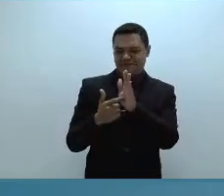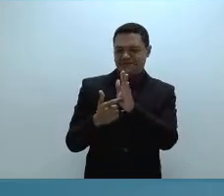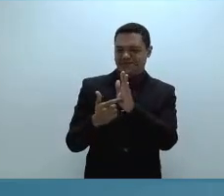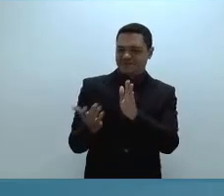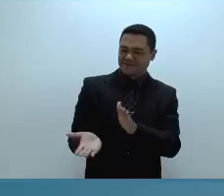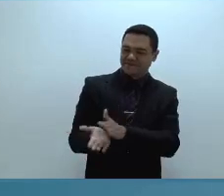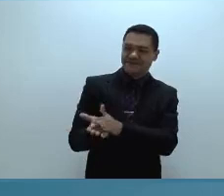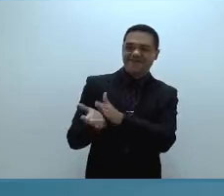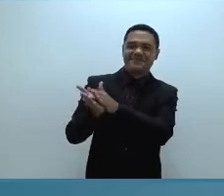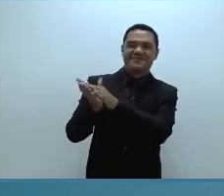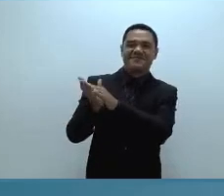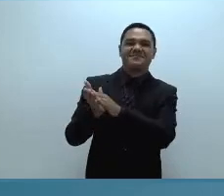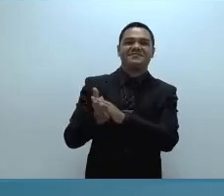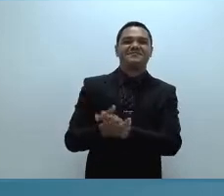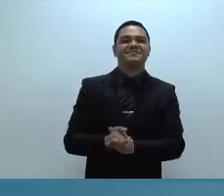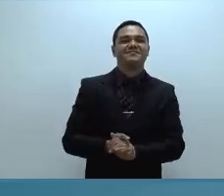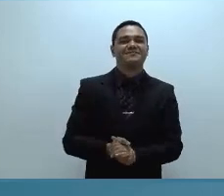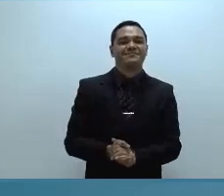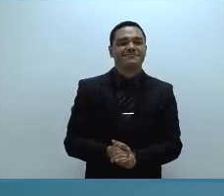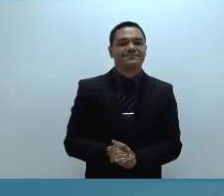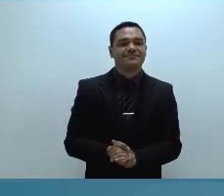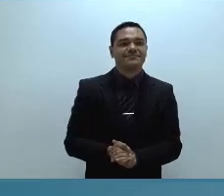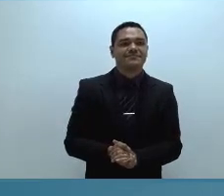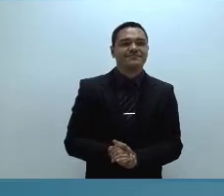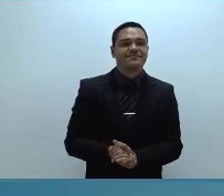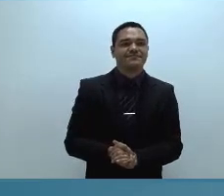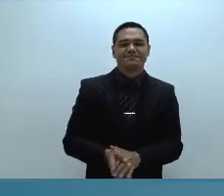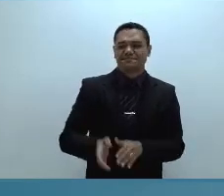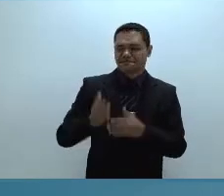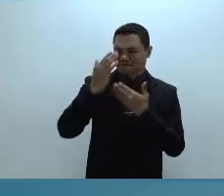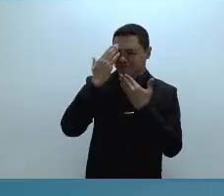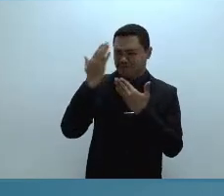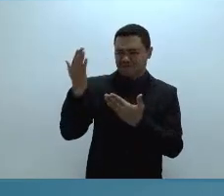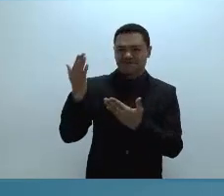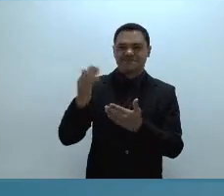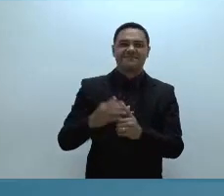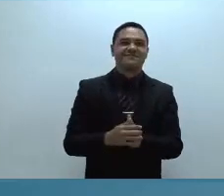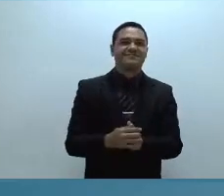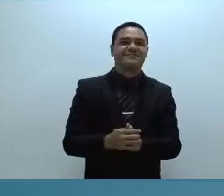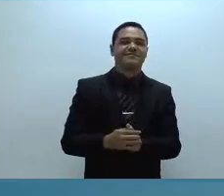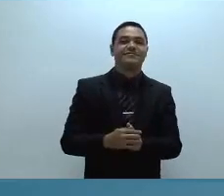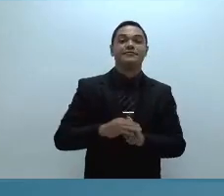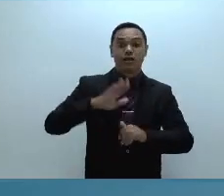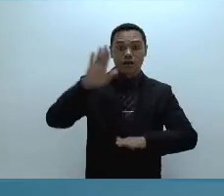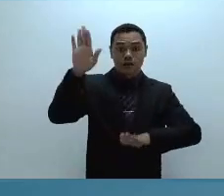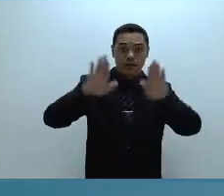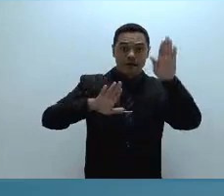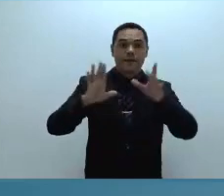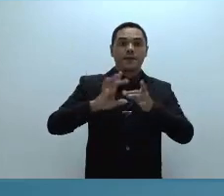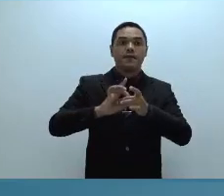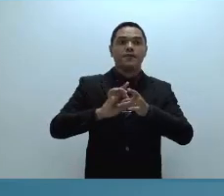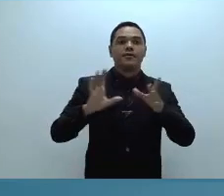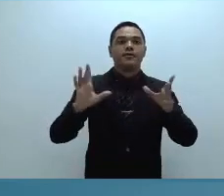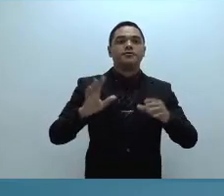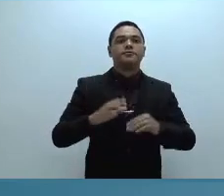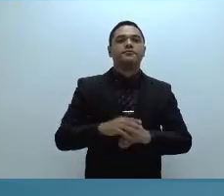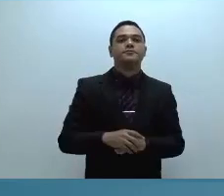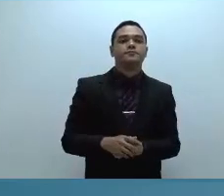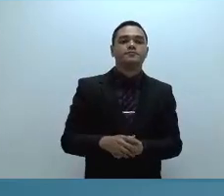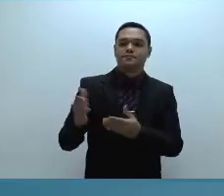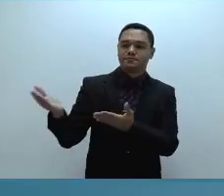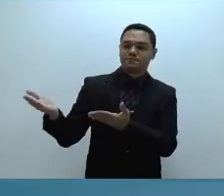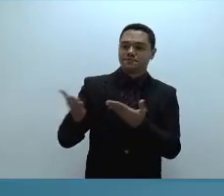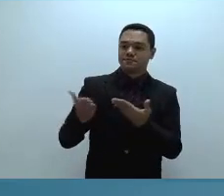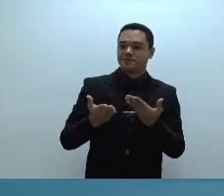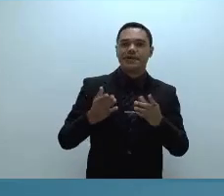parabéns. Muito obrigado, doutor Mário Falâmbula. A palavra continua facultada. Parabéns.